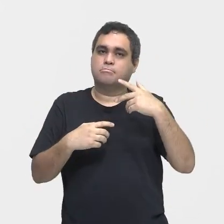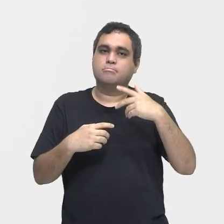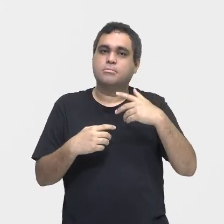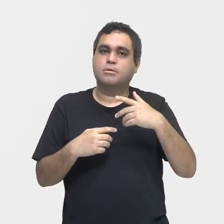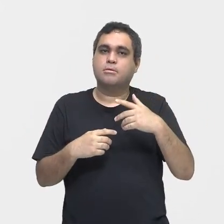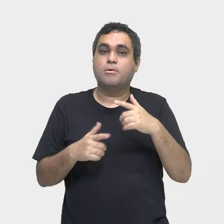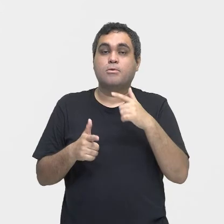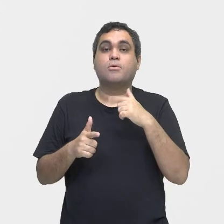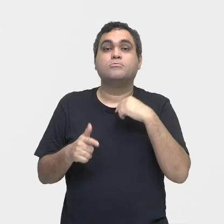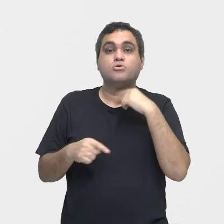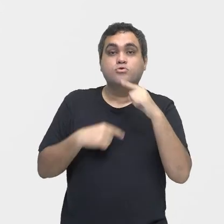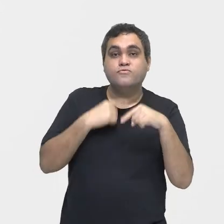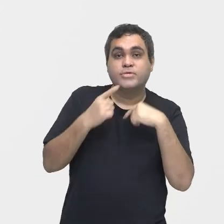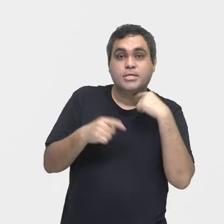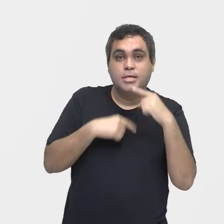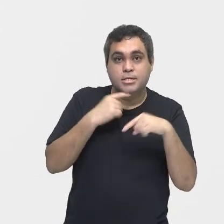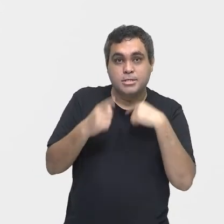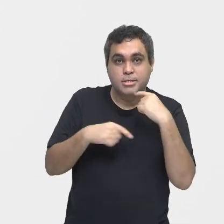problematizando-os, olha só,